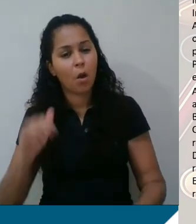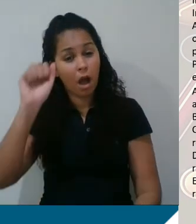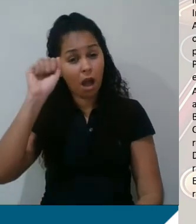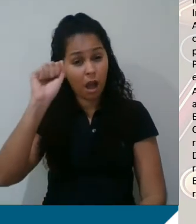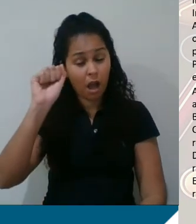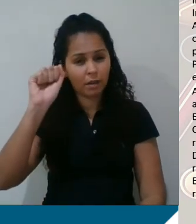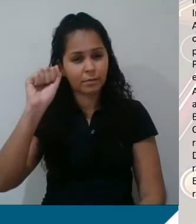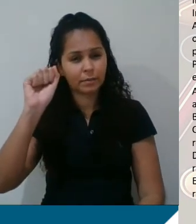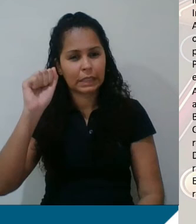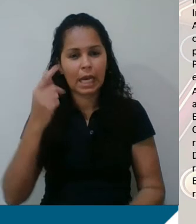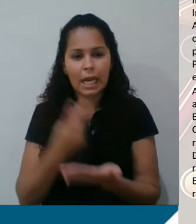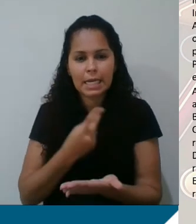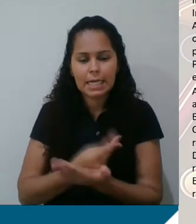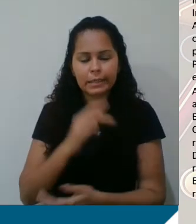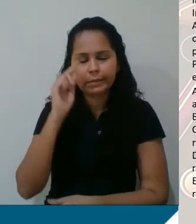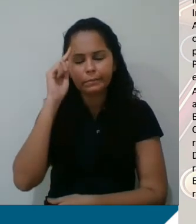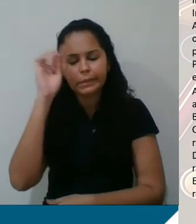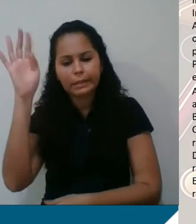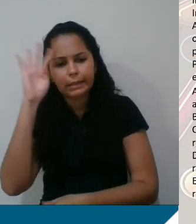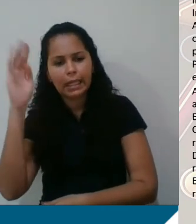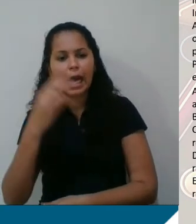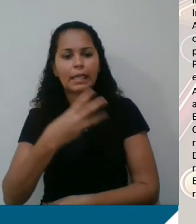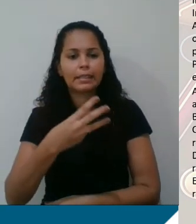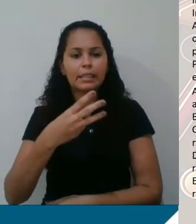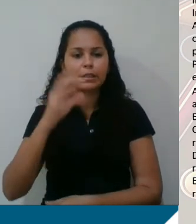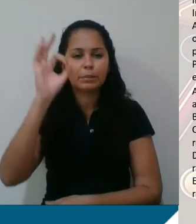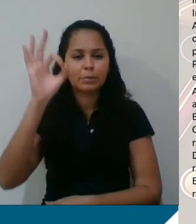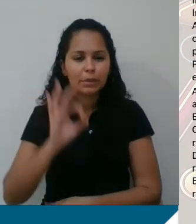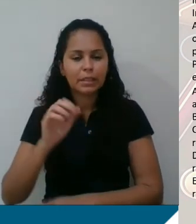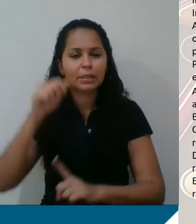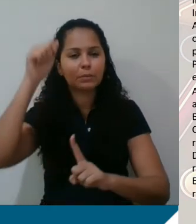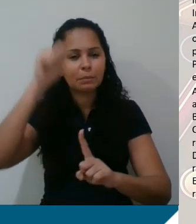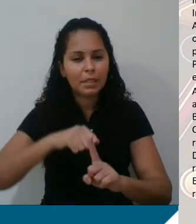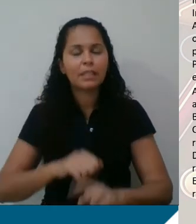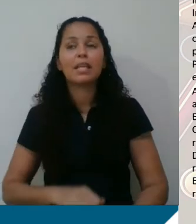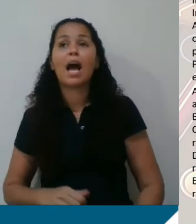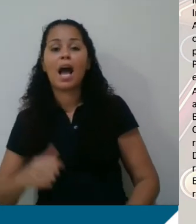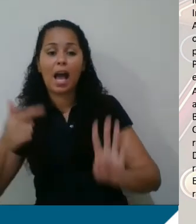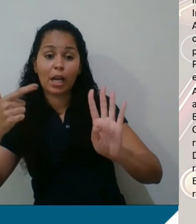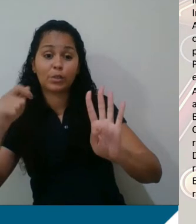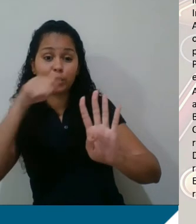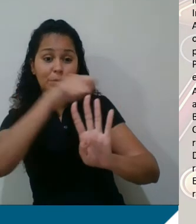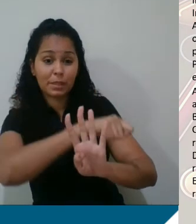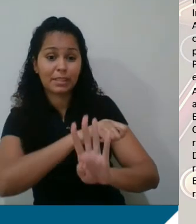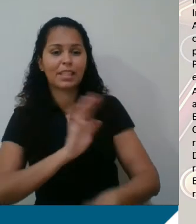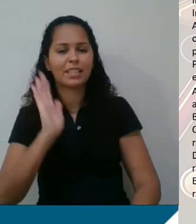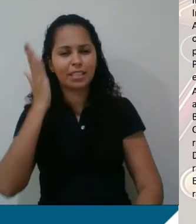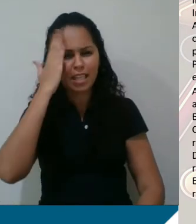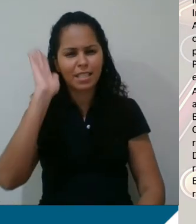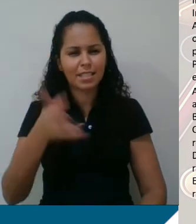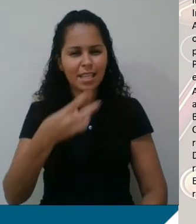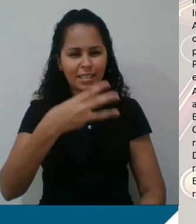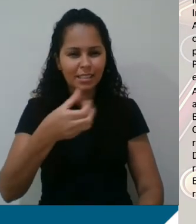o investimento A seria muito errado a gente pensar assim, 3% ao mês por 12 meses, 36%. A